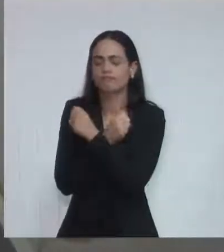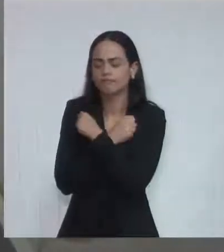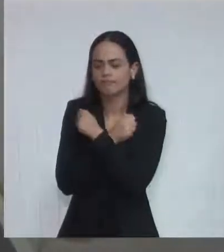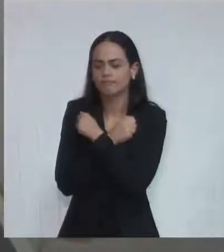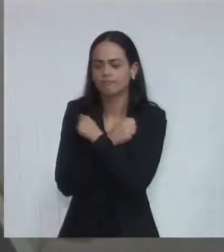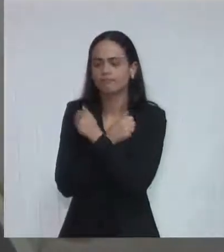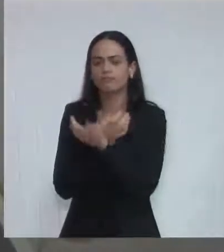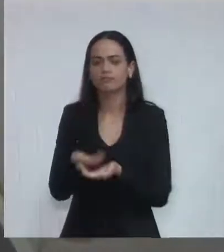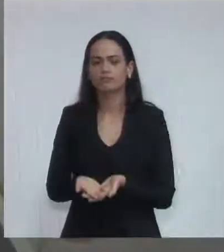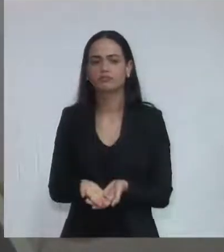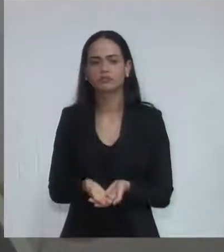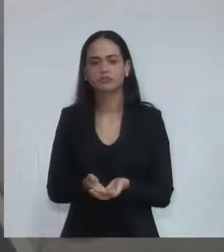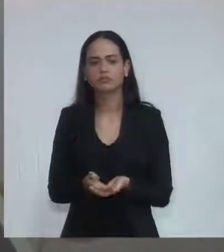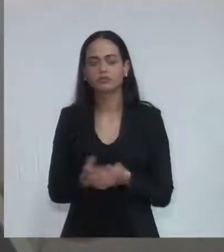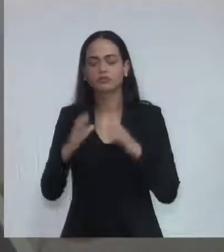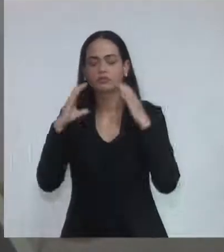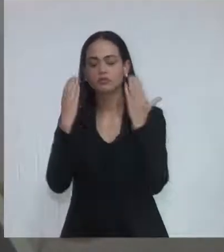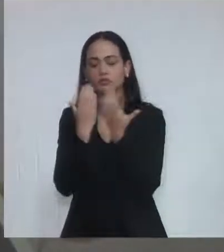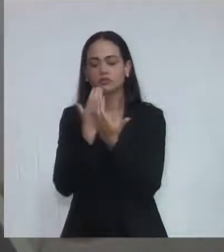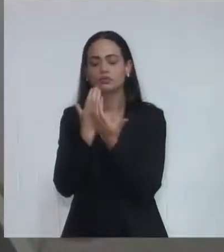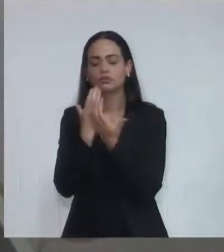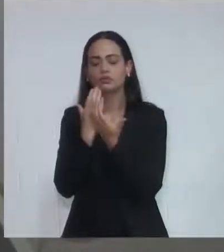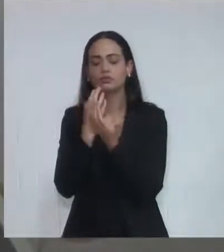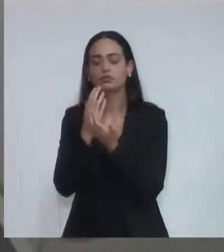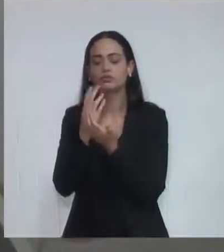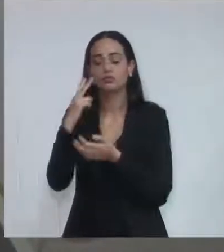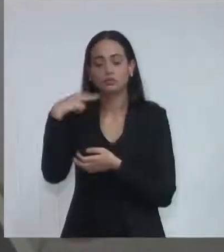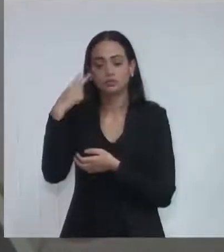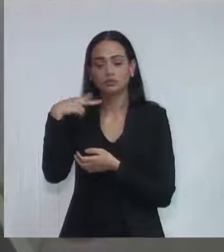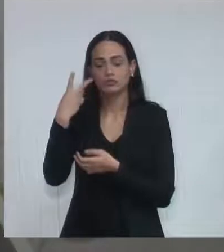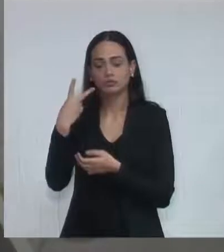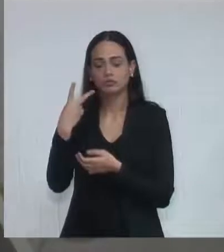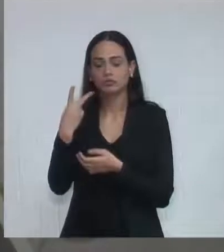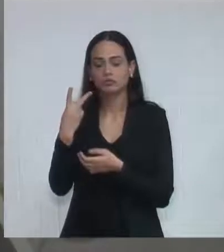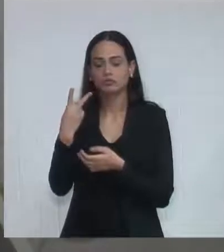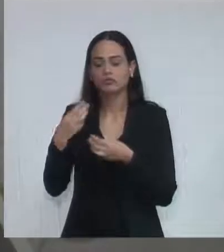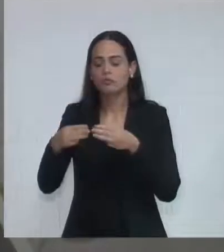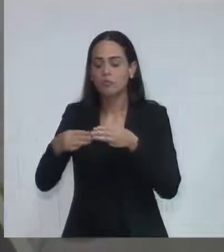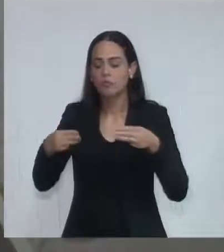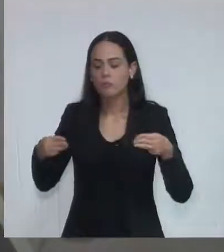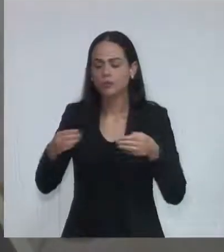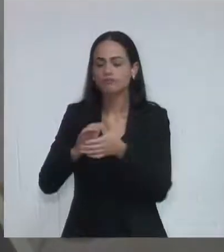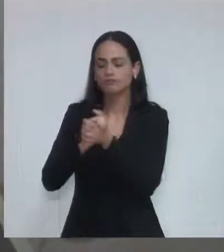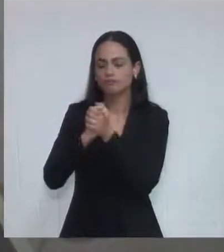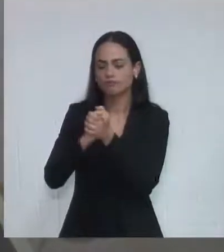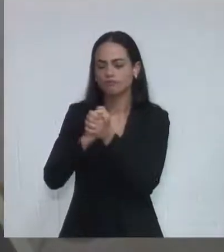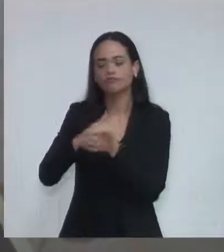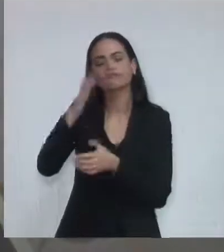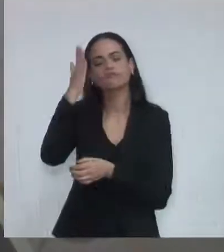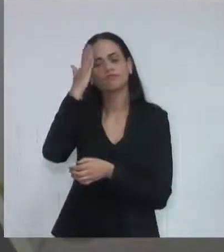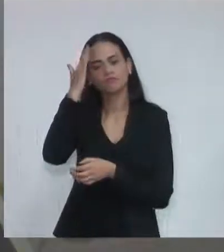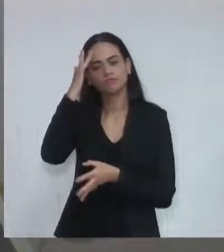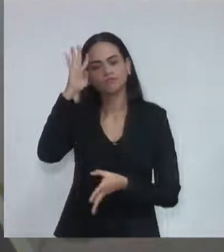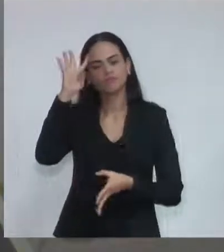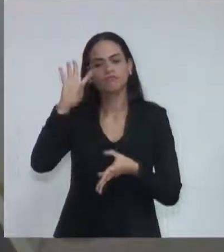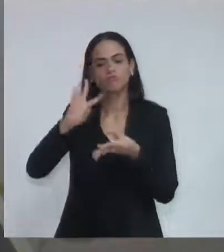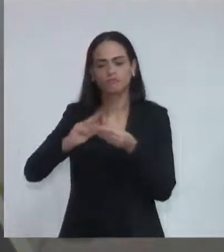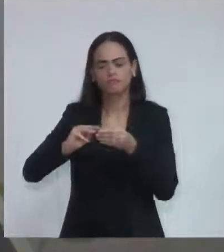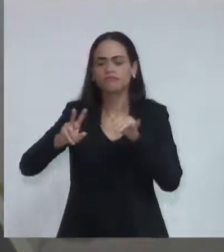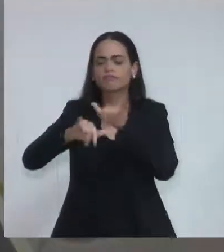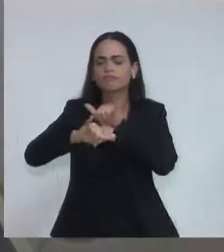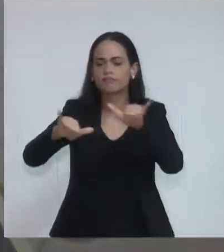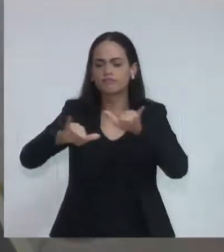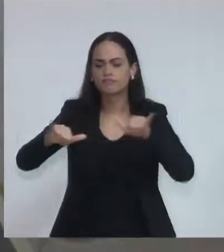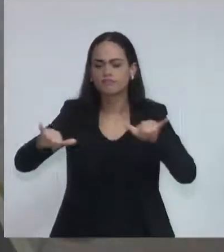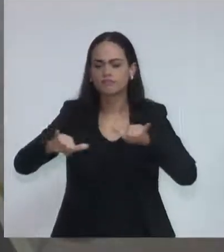apresentando hoje essa moção de congratulações, Renato, porque sabemos o quão difícil é, né, mobilizar toda uma sociedade. E